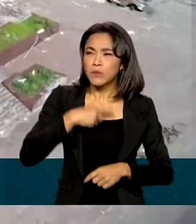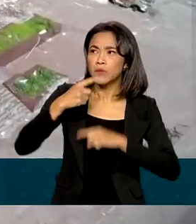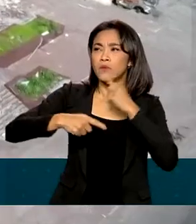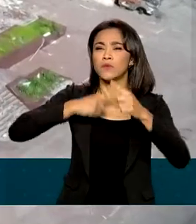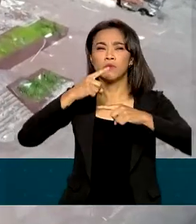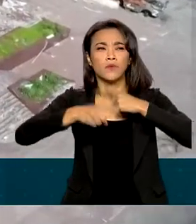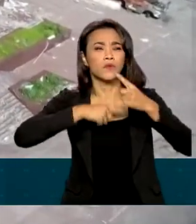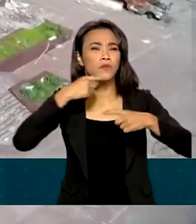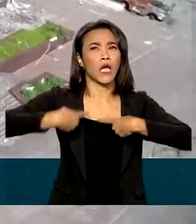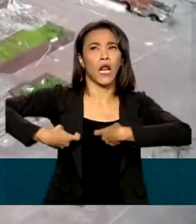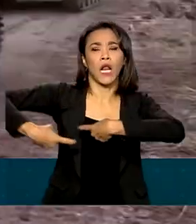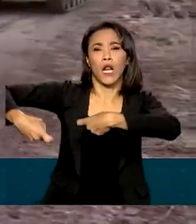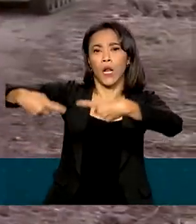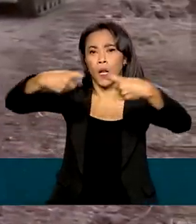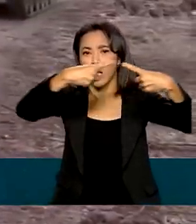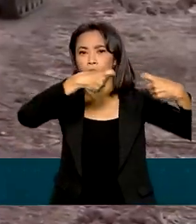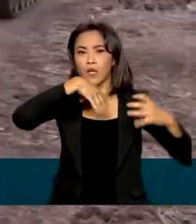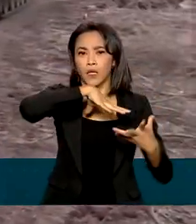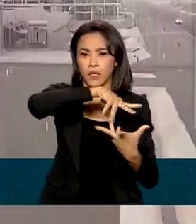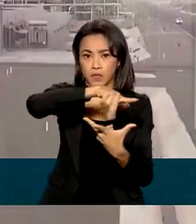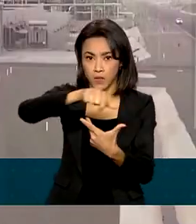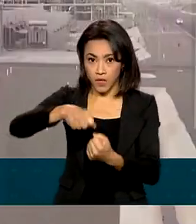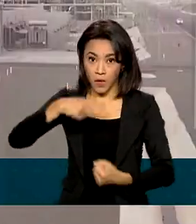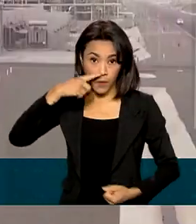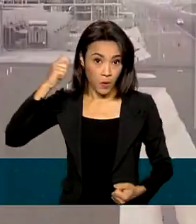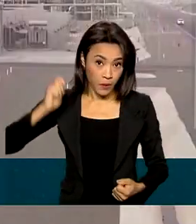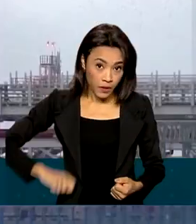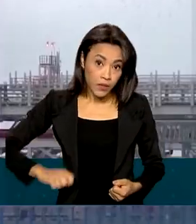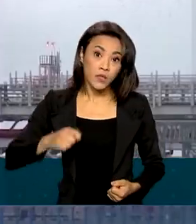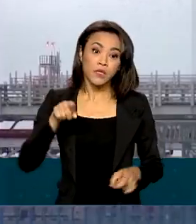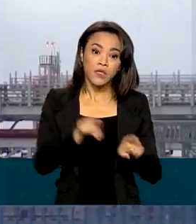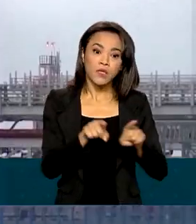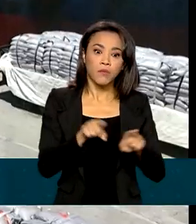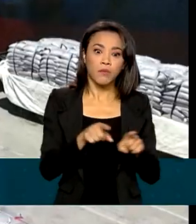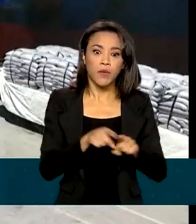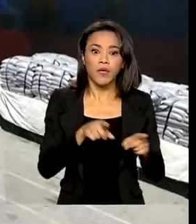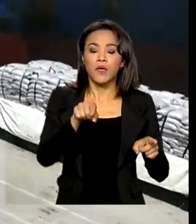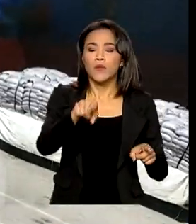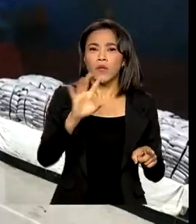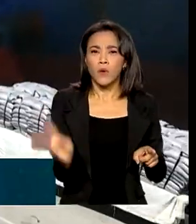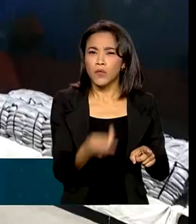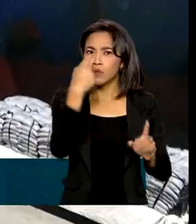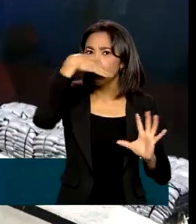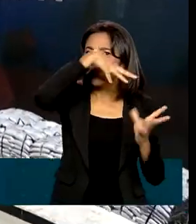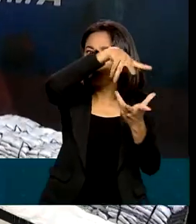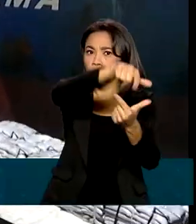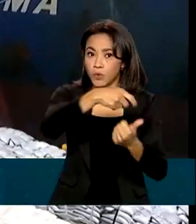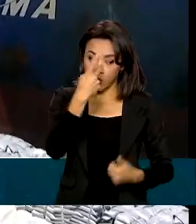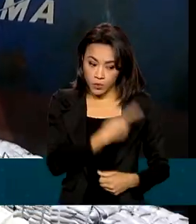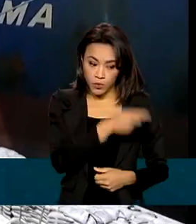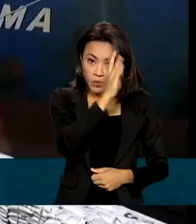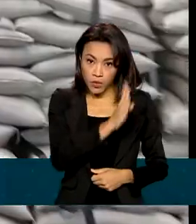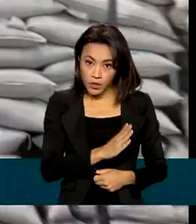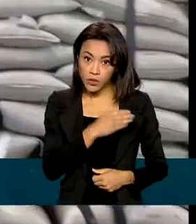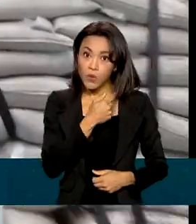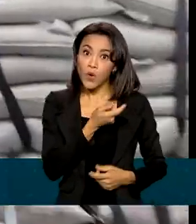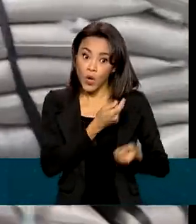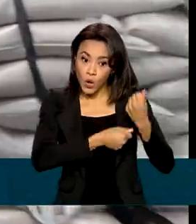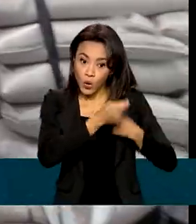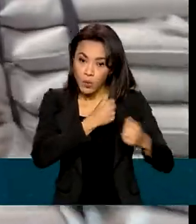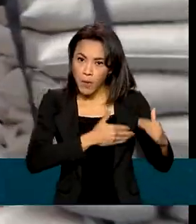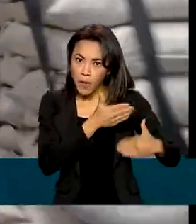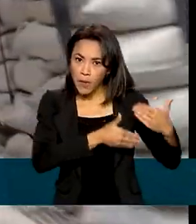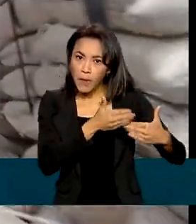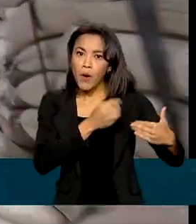incertezas internacionais com guerra na Ucrânia e desaceleração Global a atividade econômica brasileira deve crescer